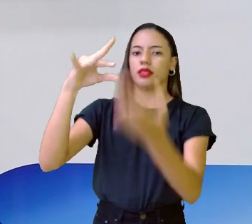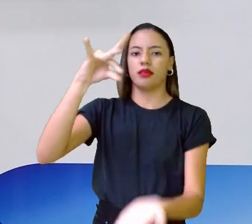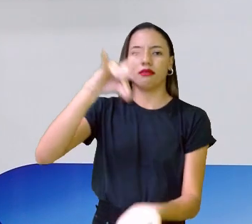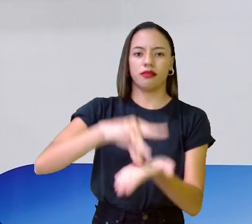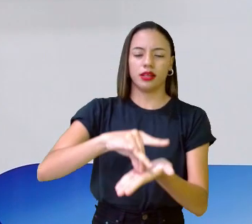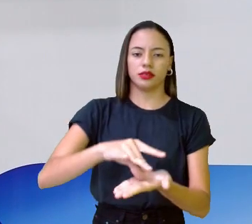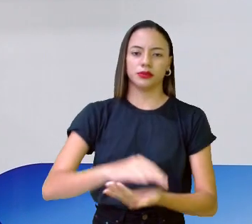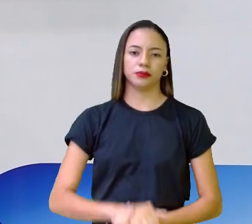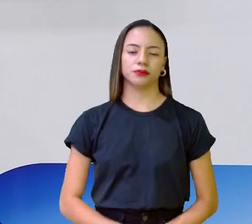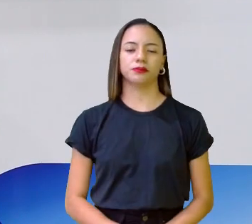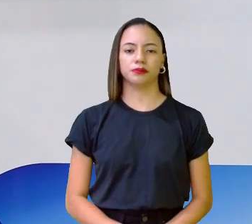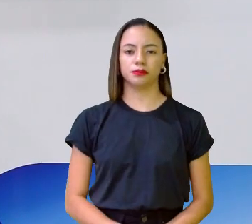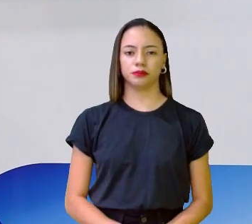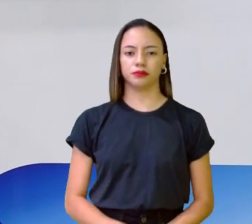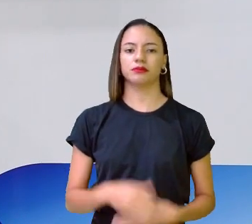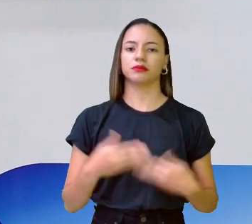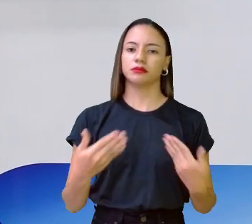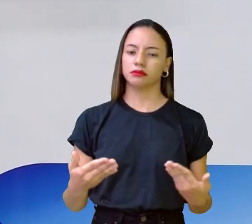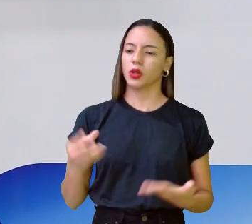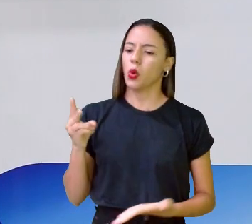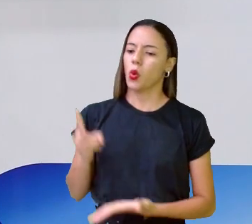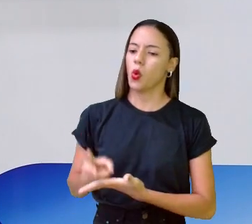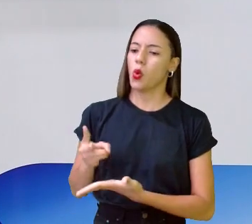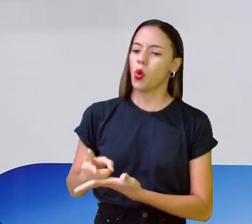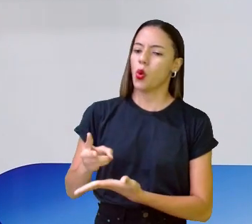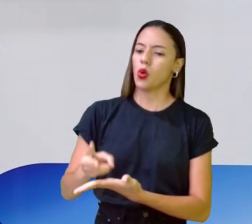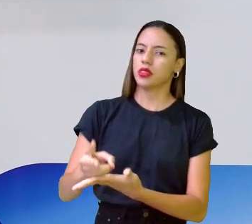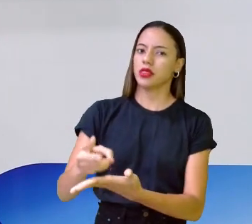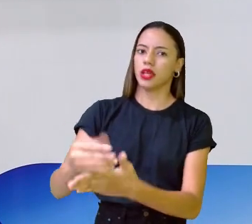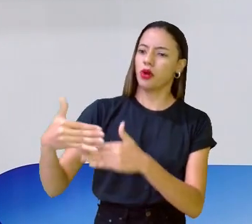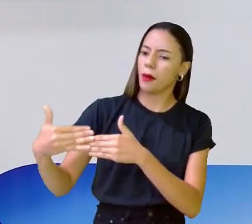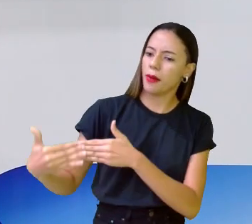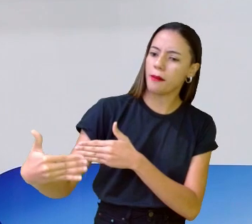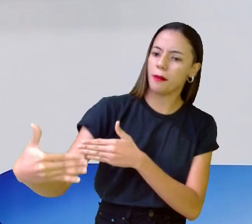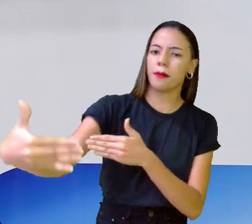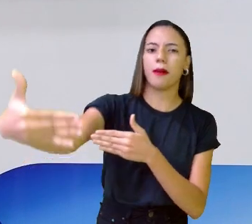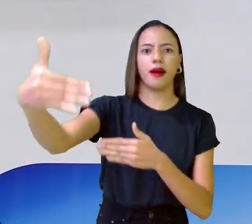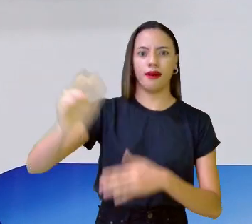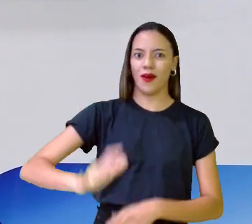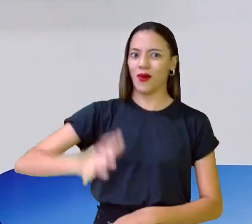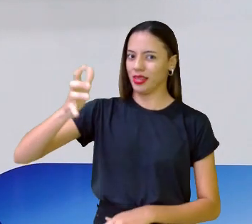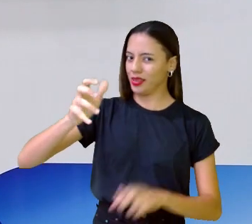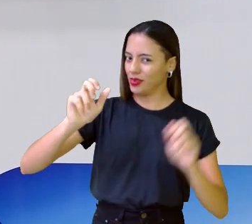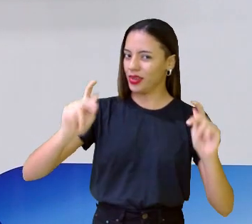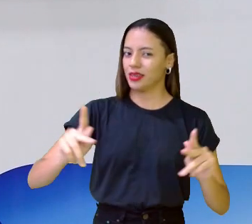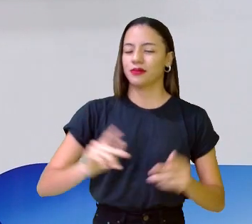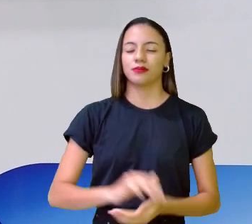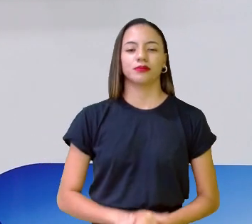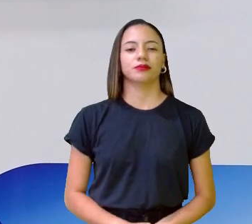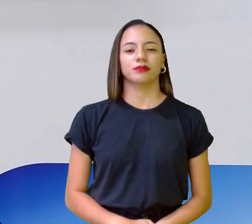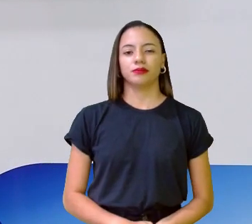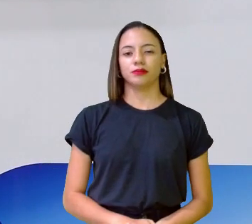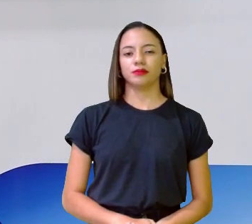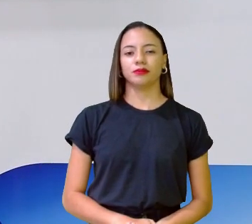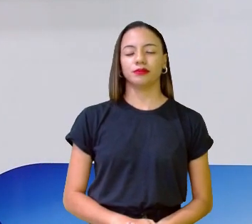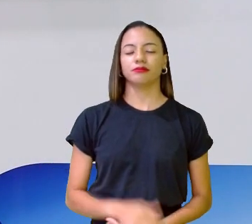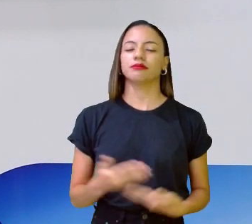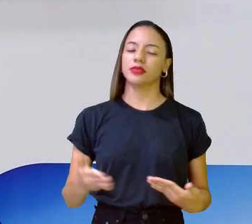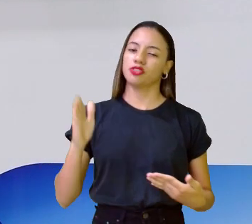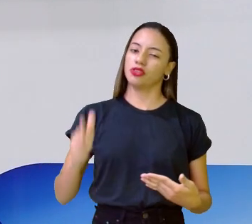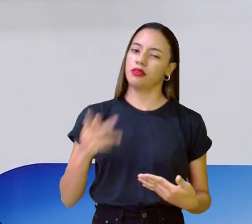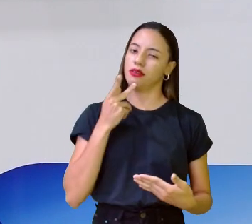construído, não é? É uma forma contínua e constante, ok? Então, vamos lá. Então, já falei